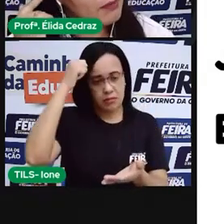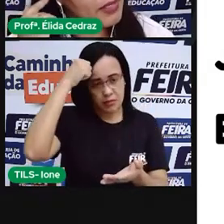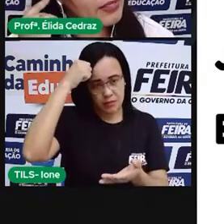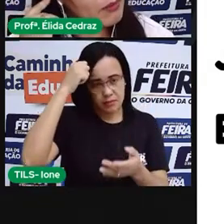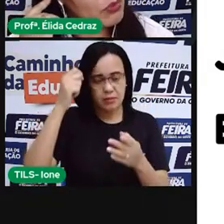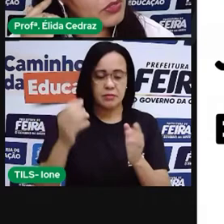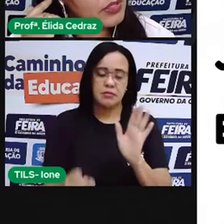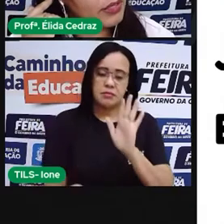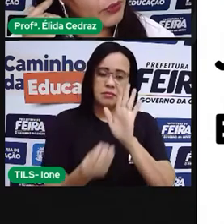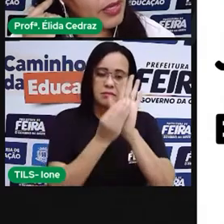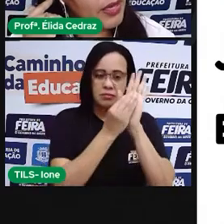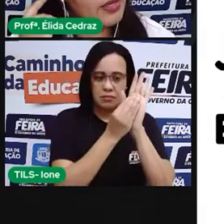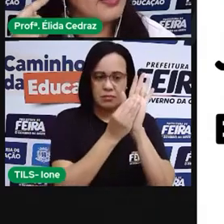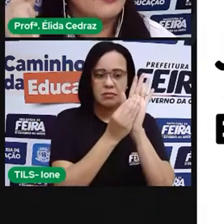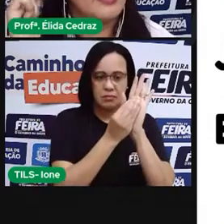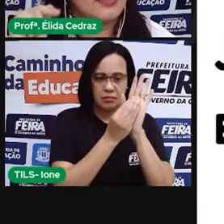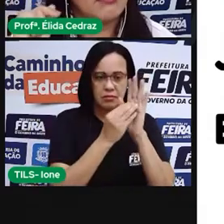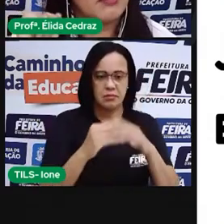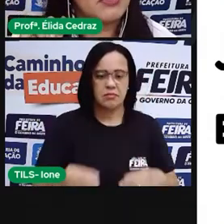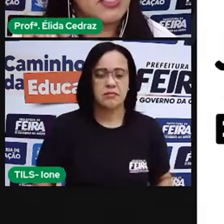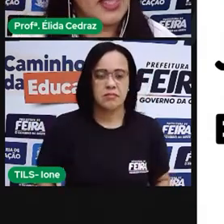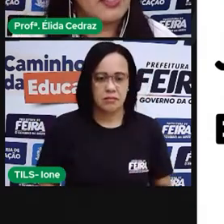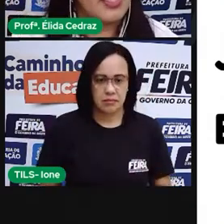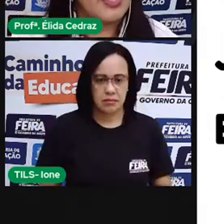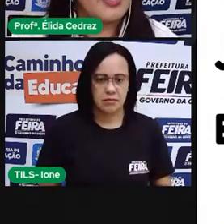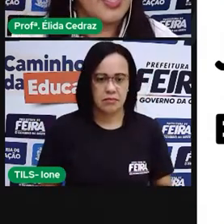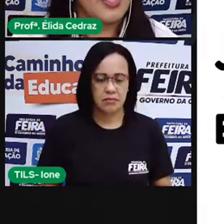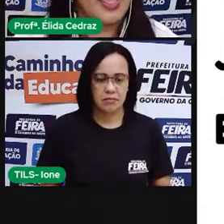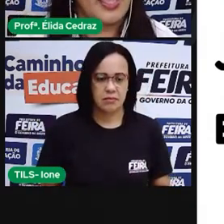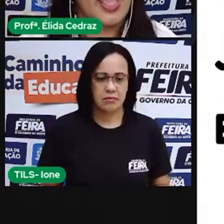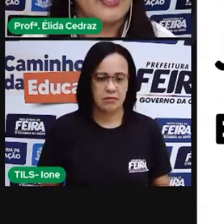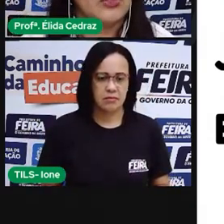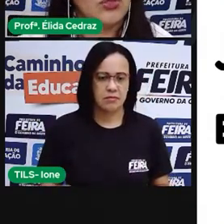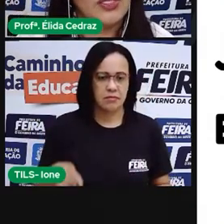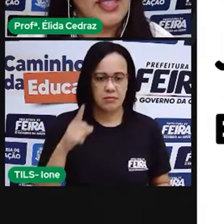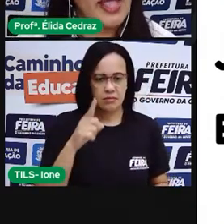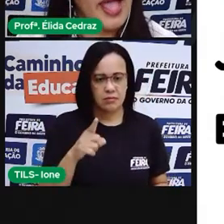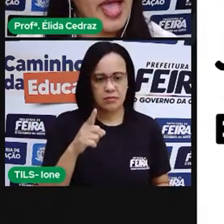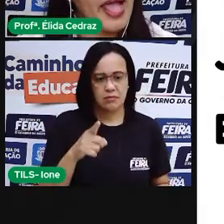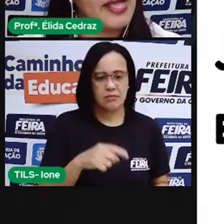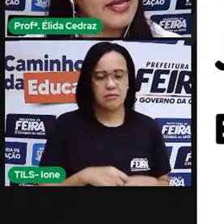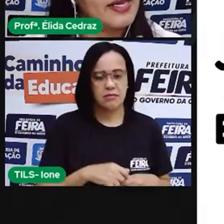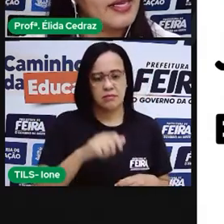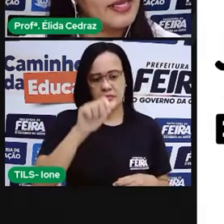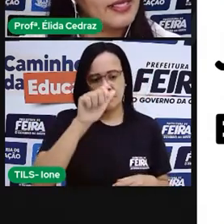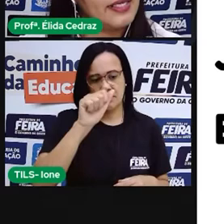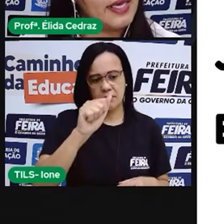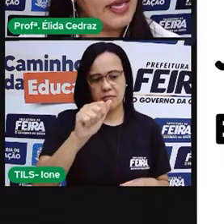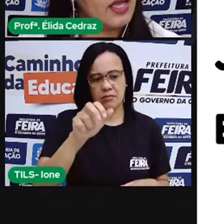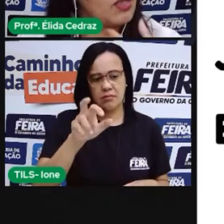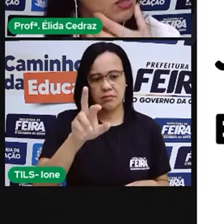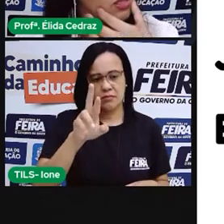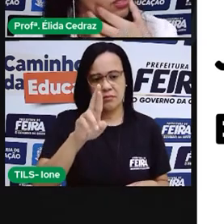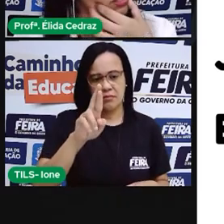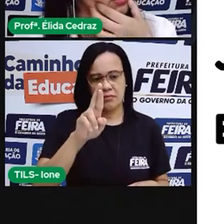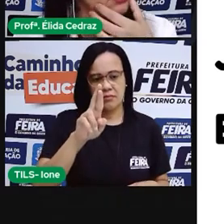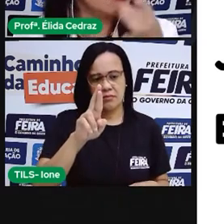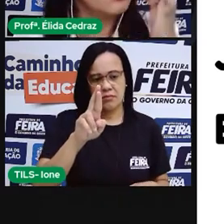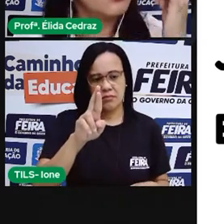você lembrar da música, ok? Então vamos lá. A dona aranha,